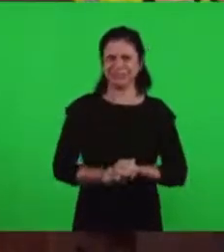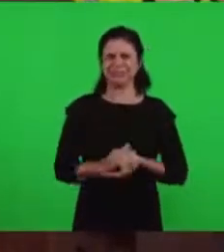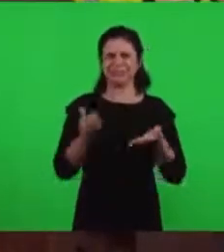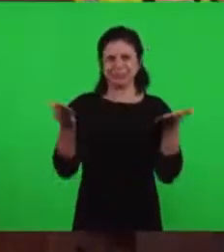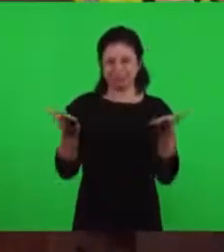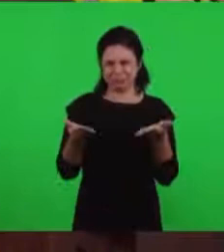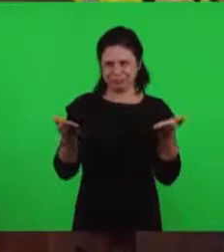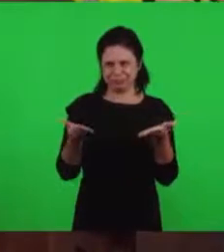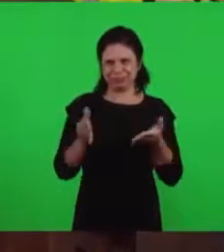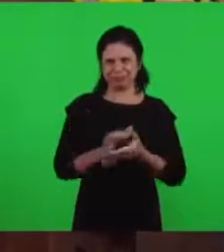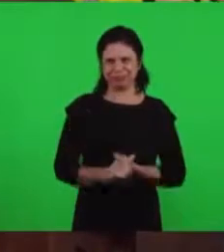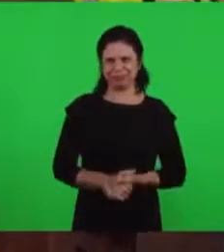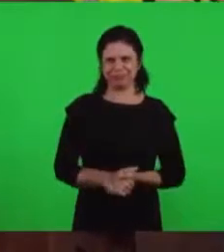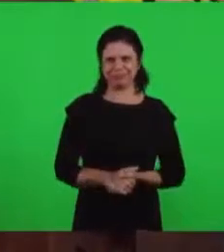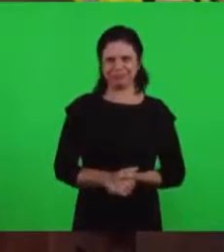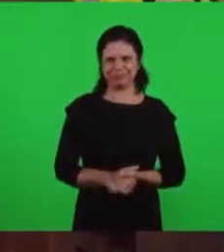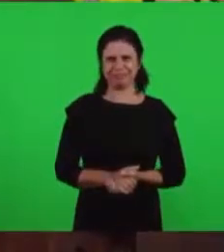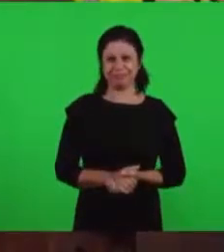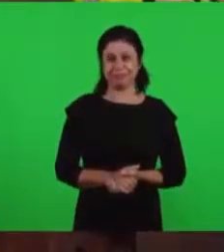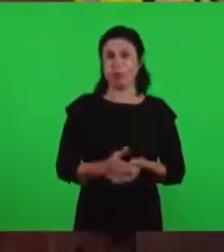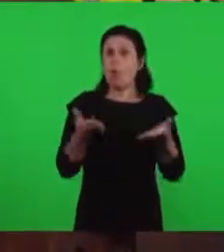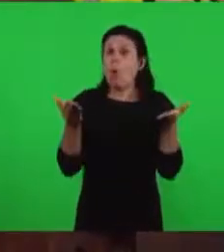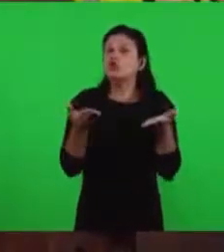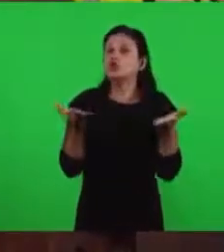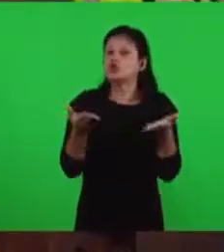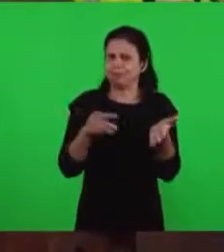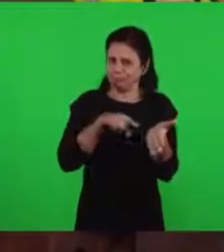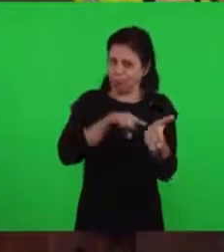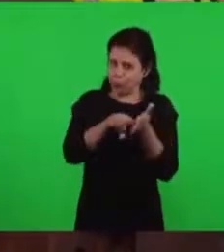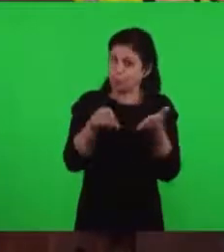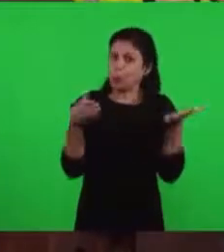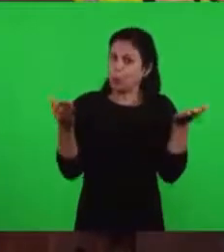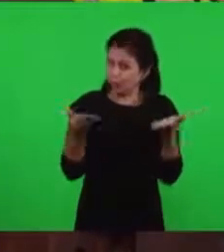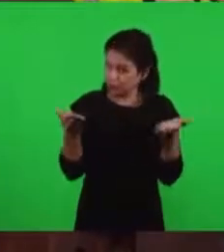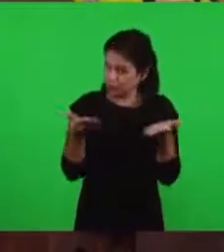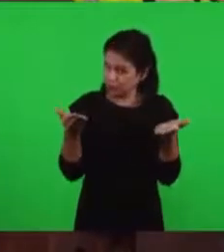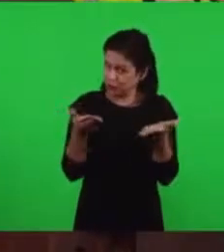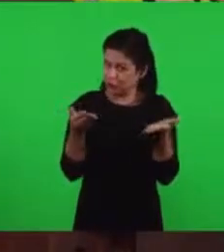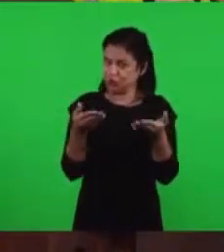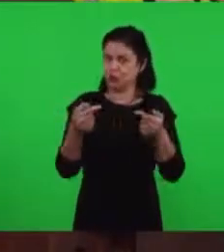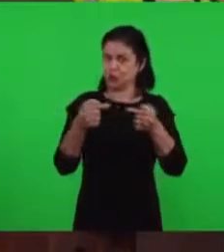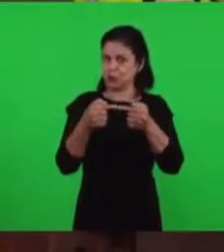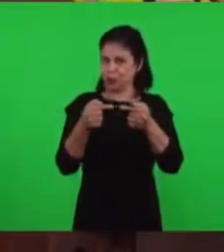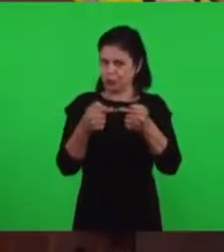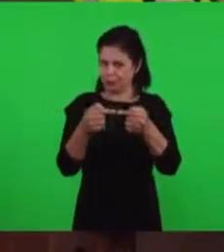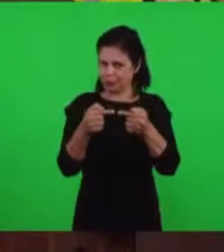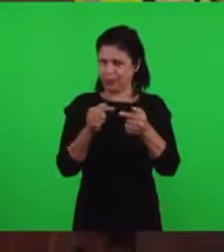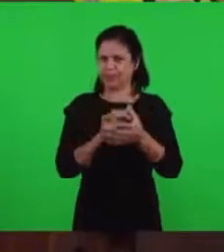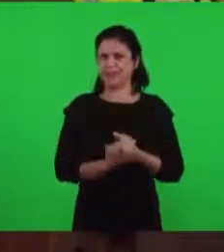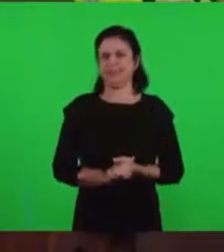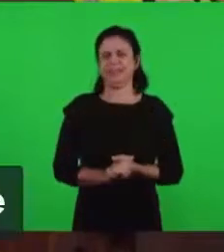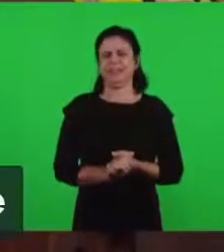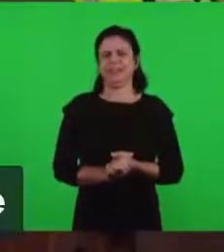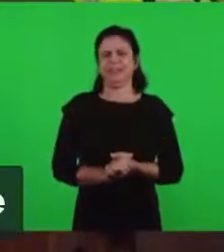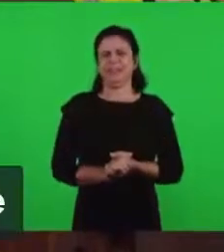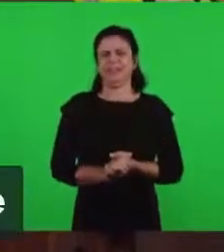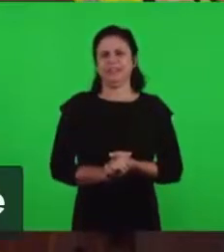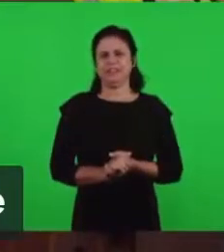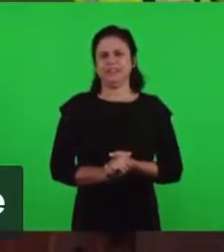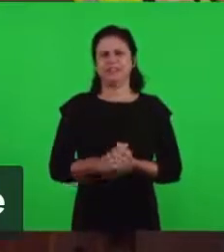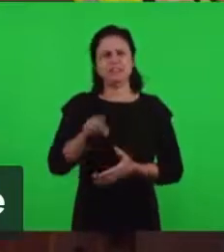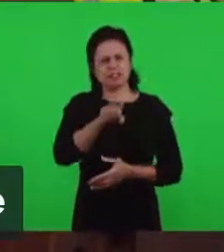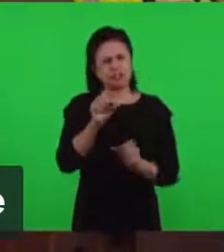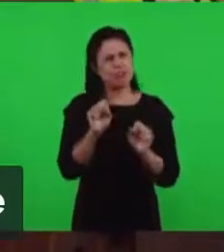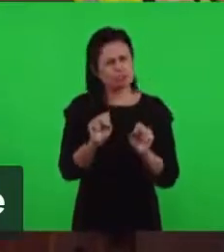a nossa tarefa de hoje relacionada ao trabalho que nós iremos realizar hoje os irmãos podem